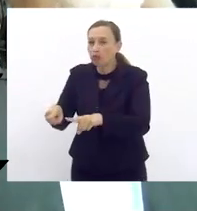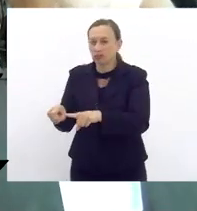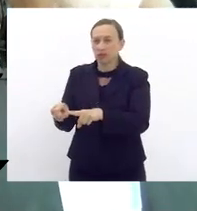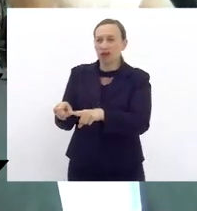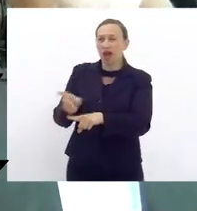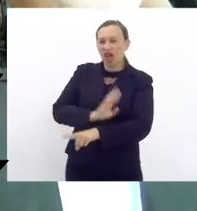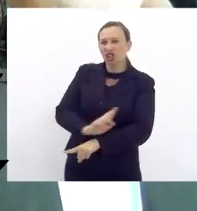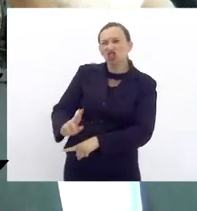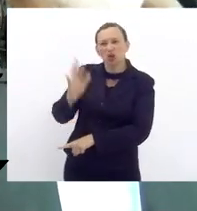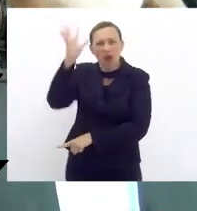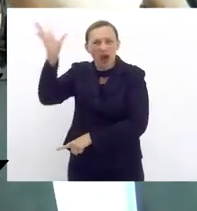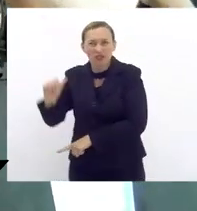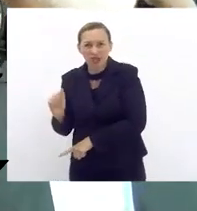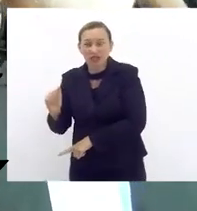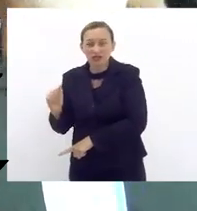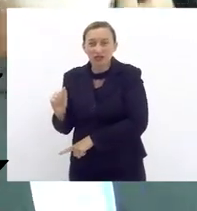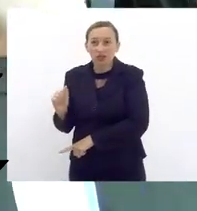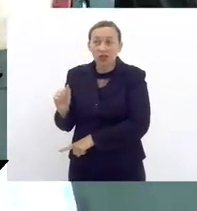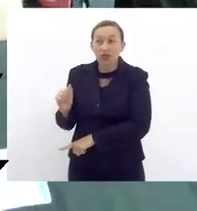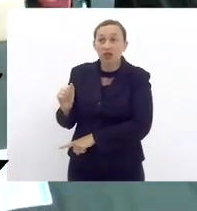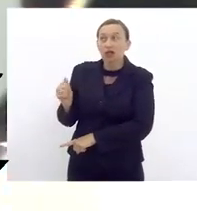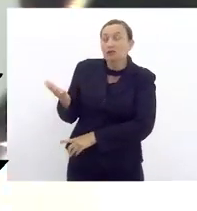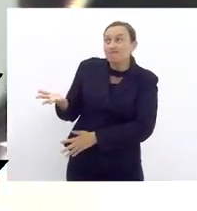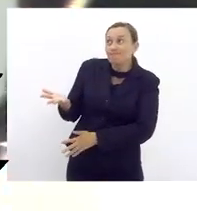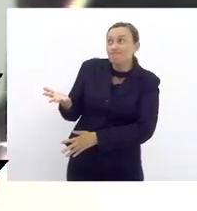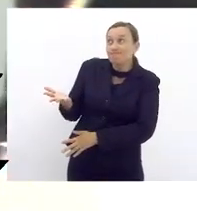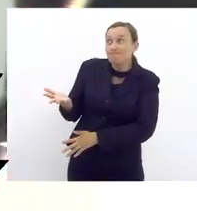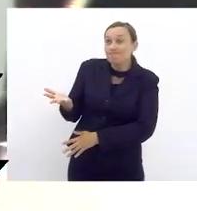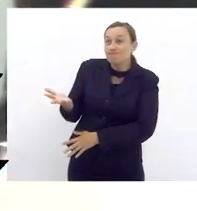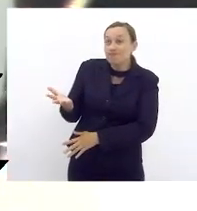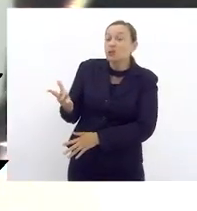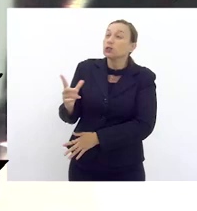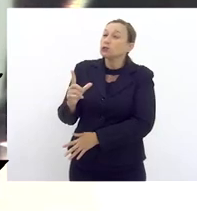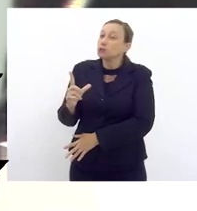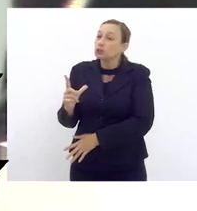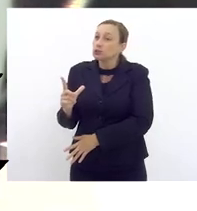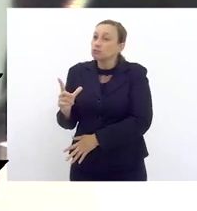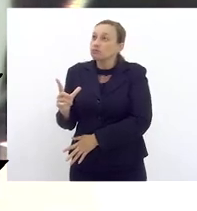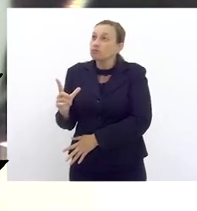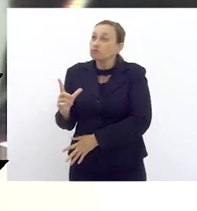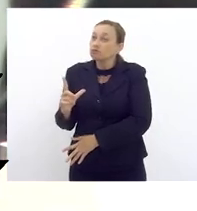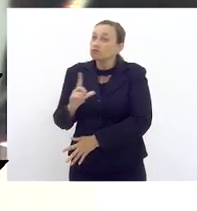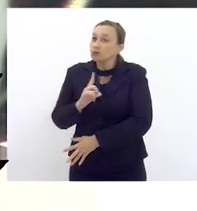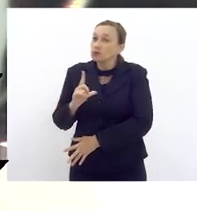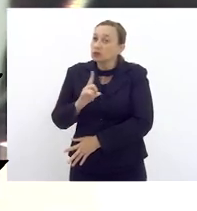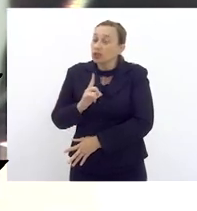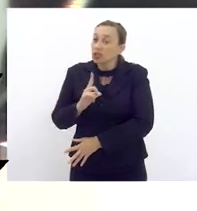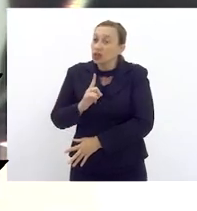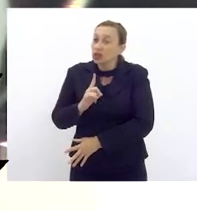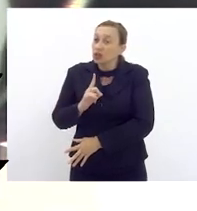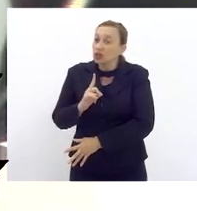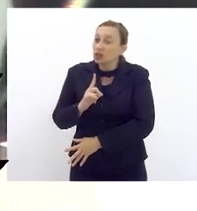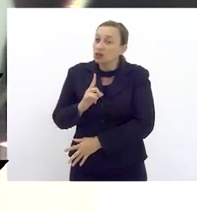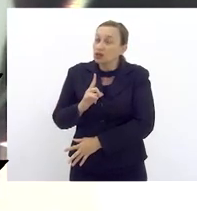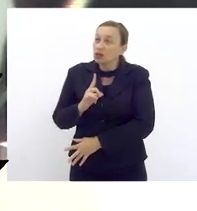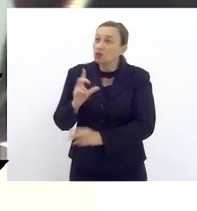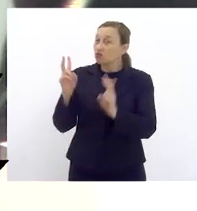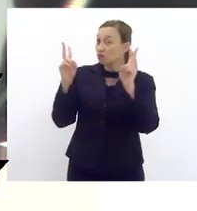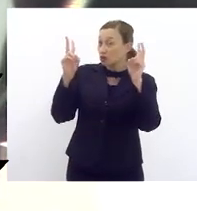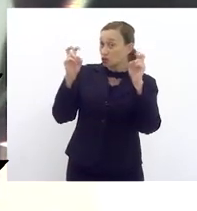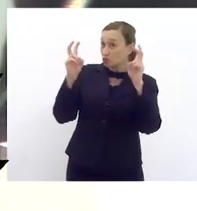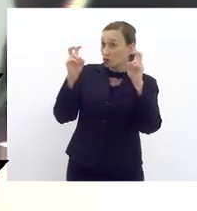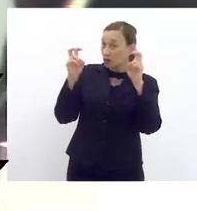africana isso fica também bem evidente que há uma situação de maior vulnerabilidade